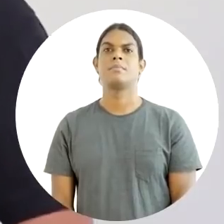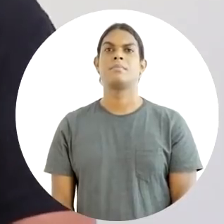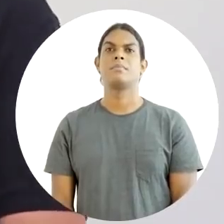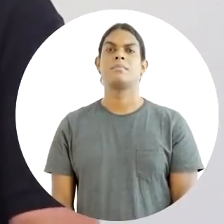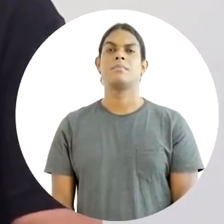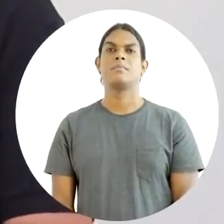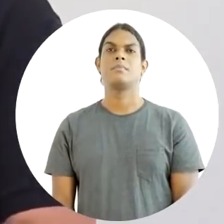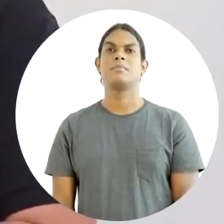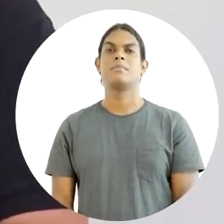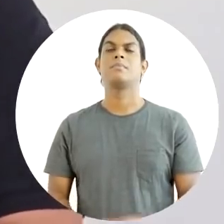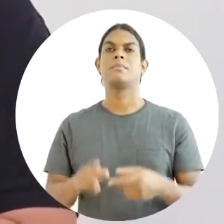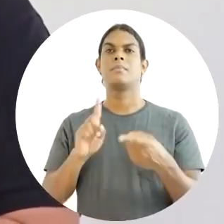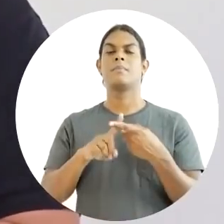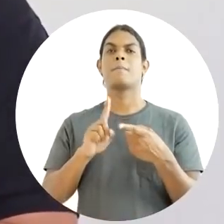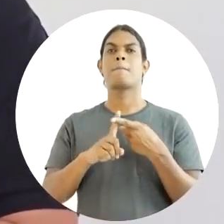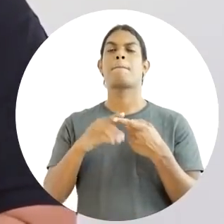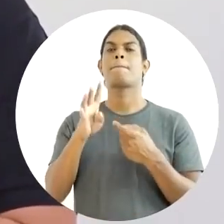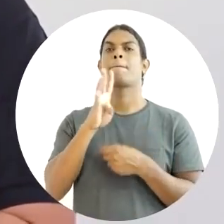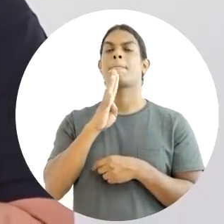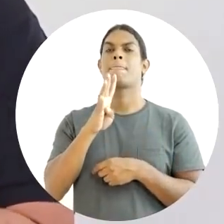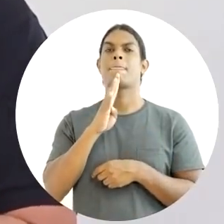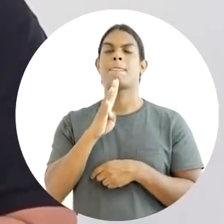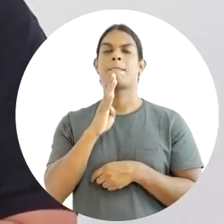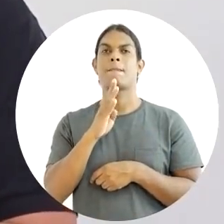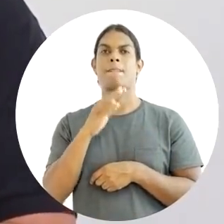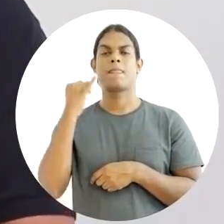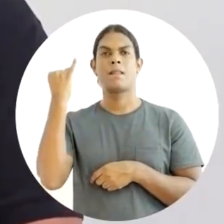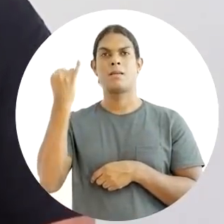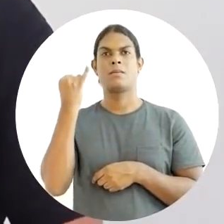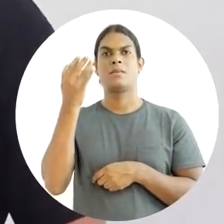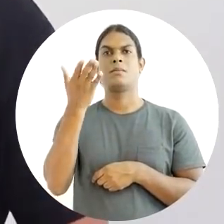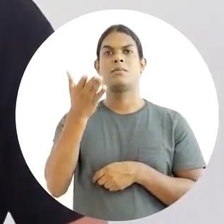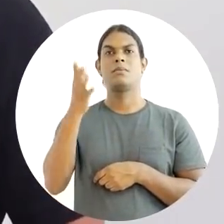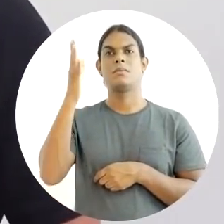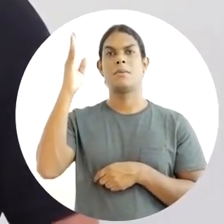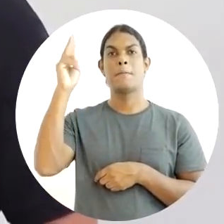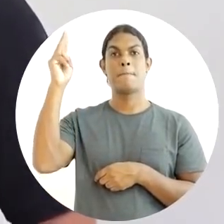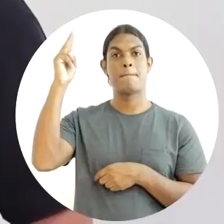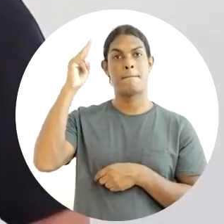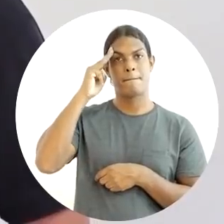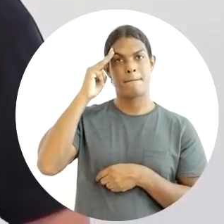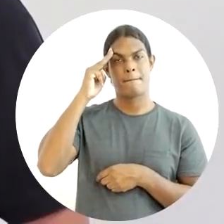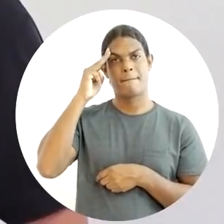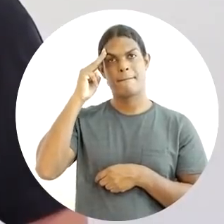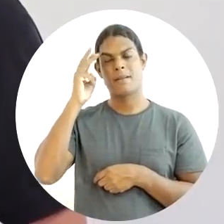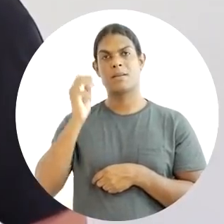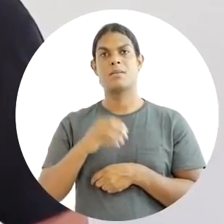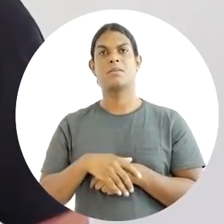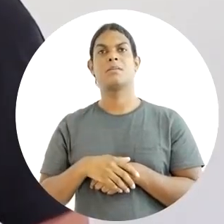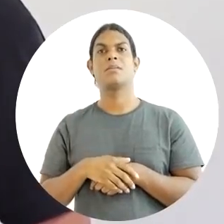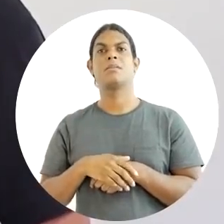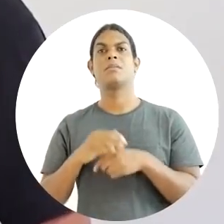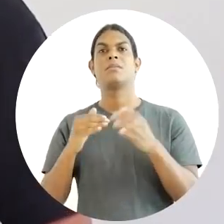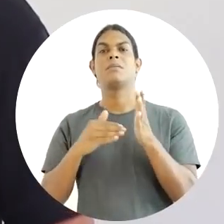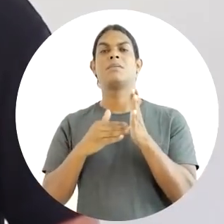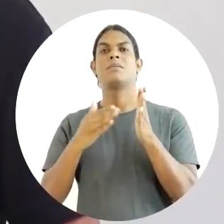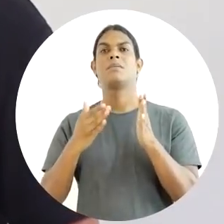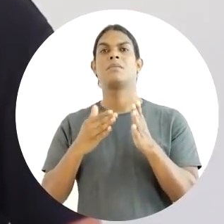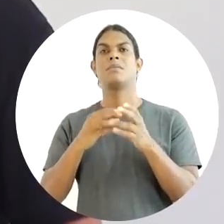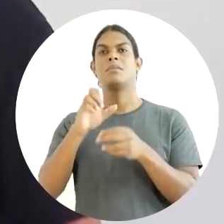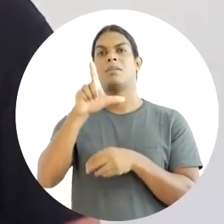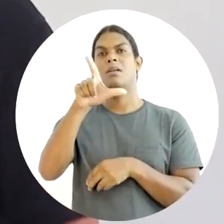Nós temos também um muito conhecido, que vale a pena você memorizar, é o finalzinho, o sufixo